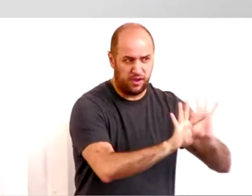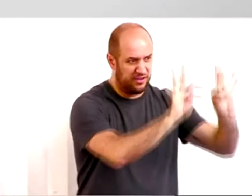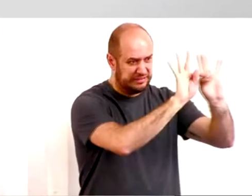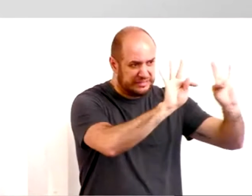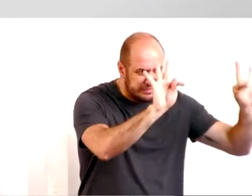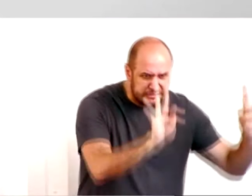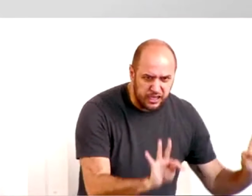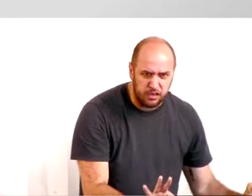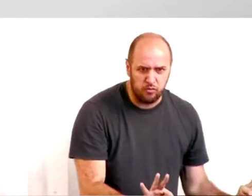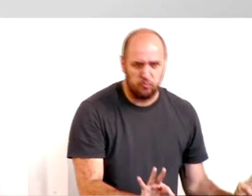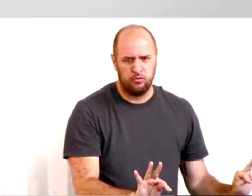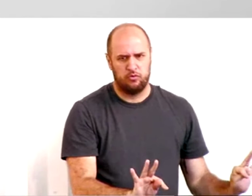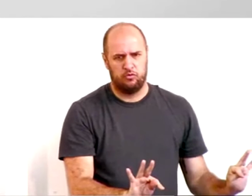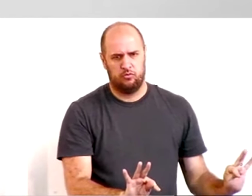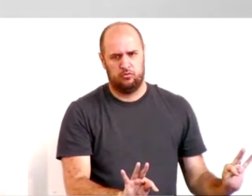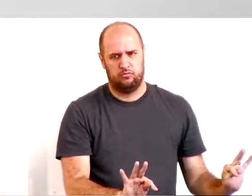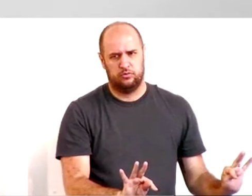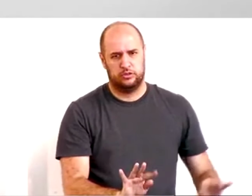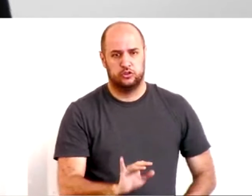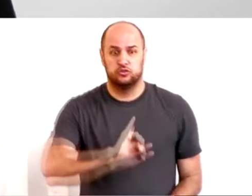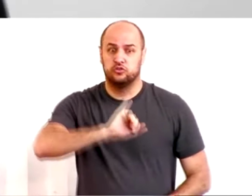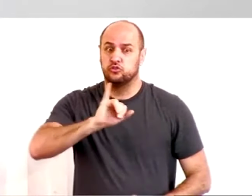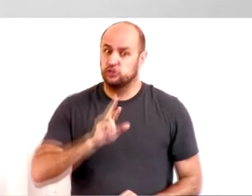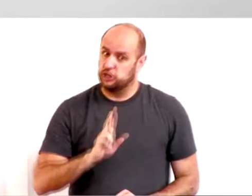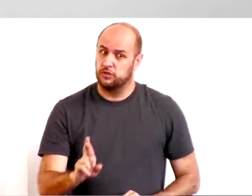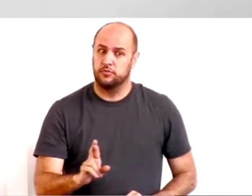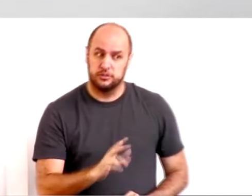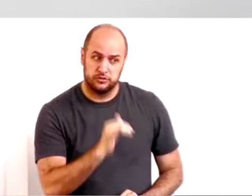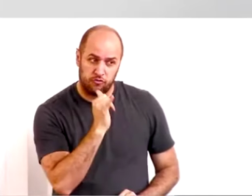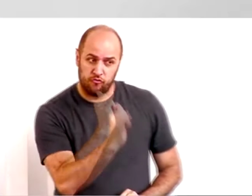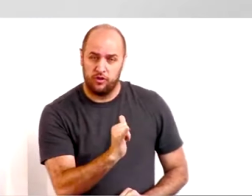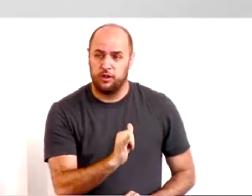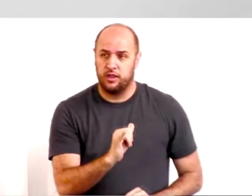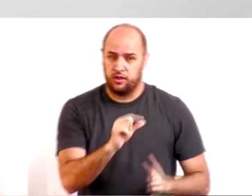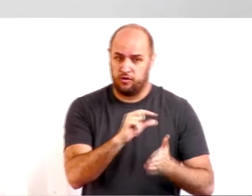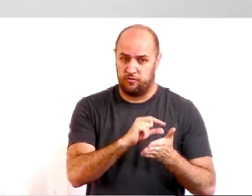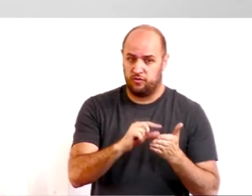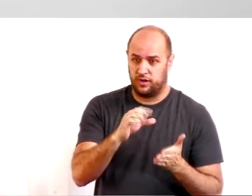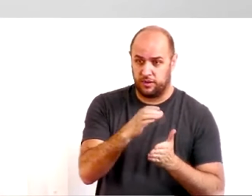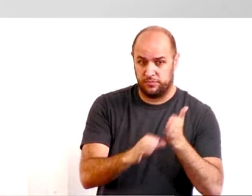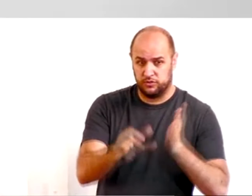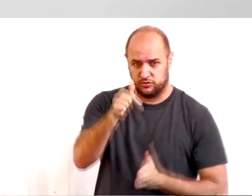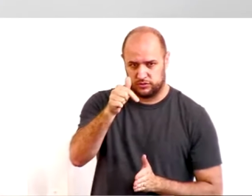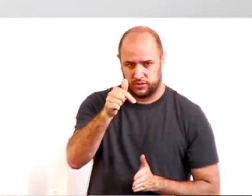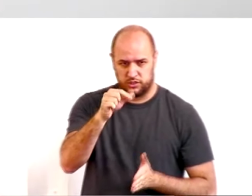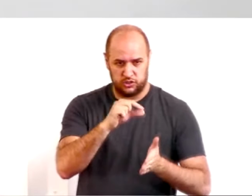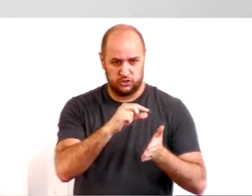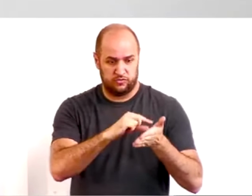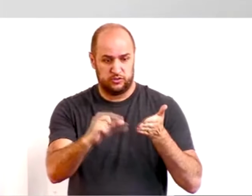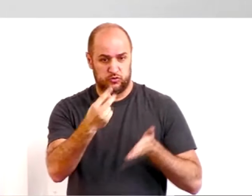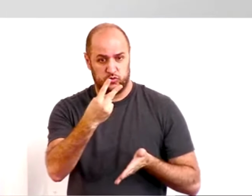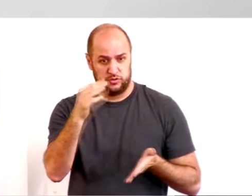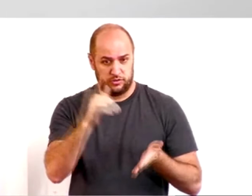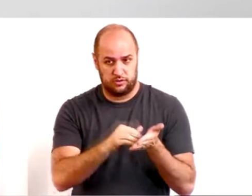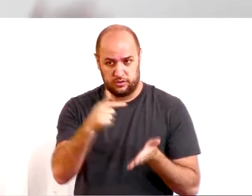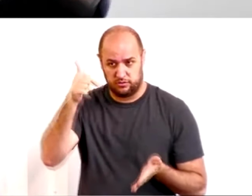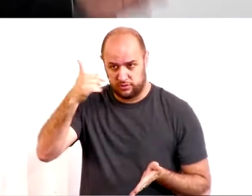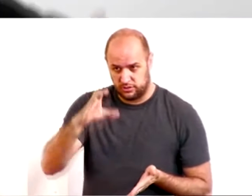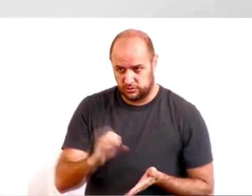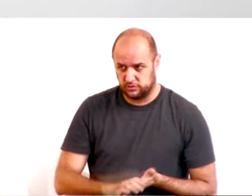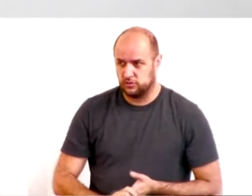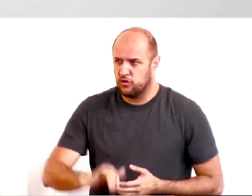Senhor. Jeremias capítulo 7, dos versos 2 a 10. Nestes versículos nós veremos que